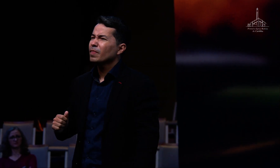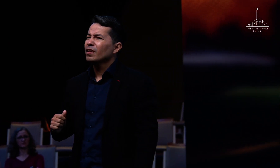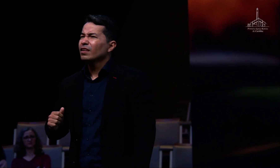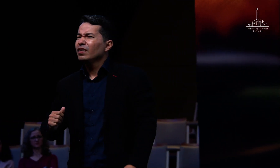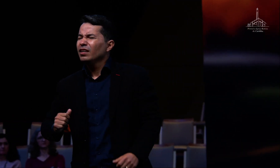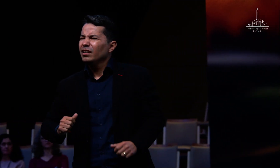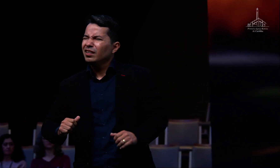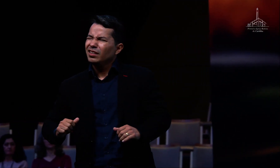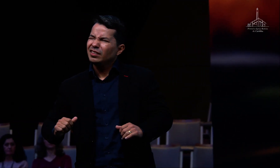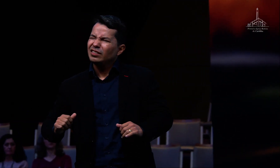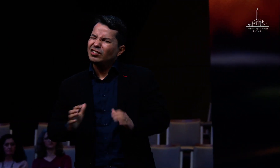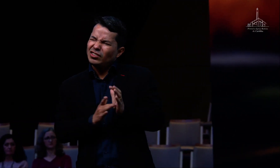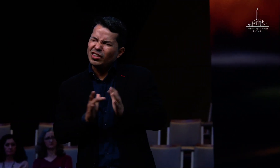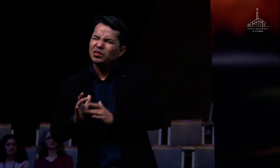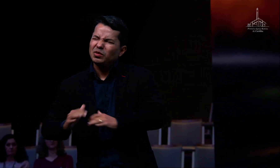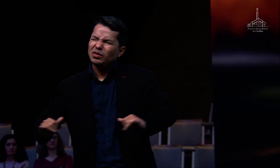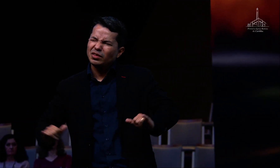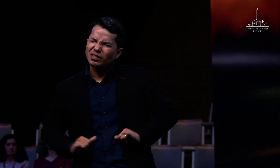Sabe,